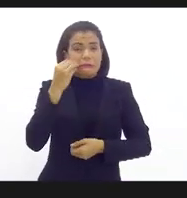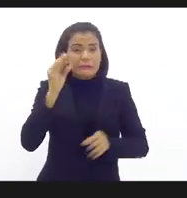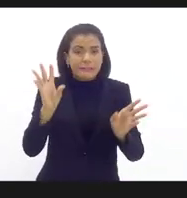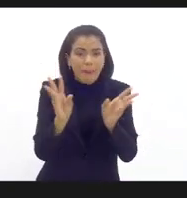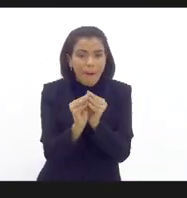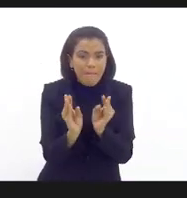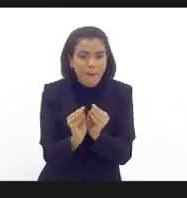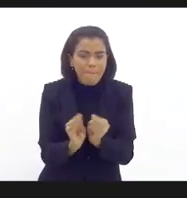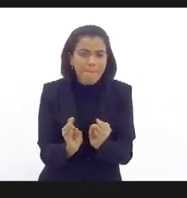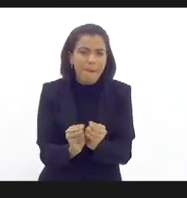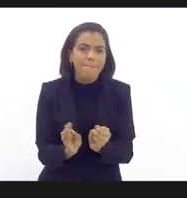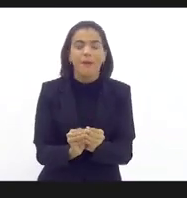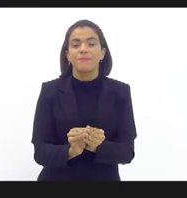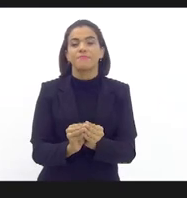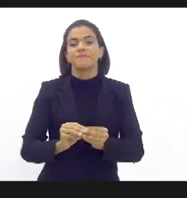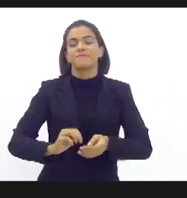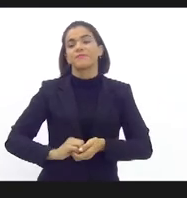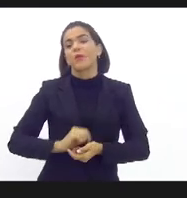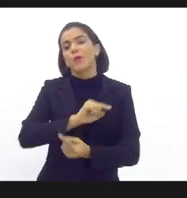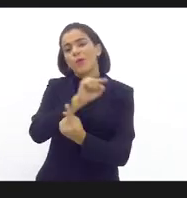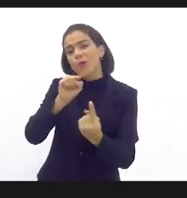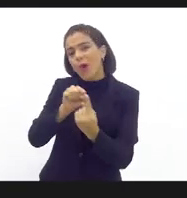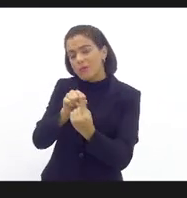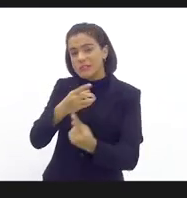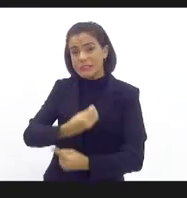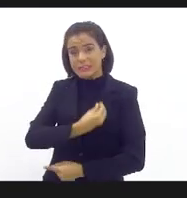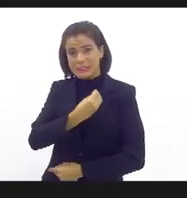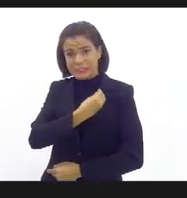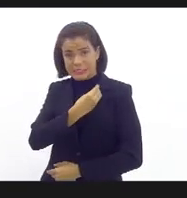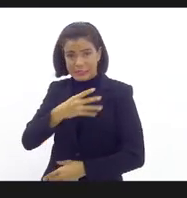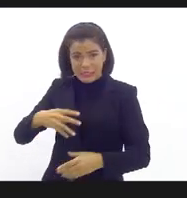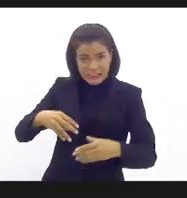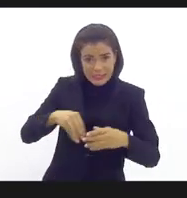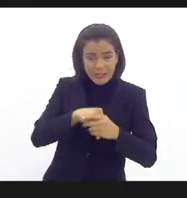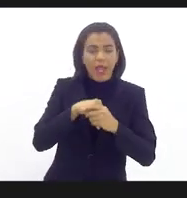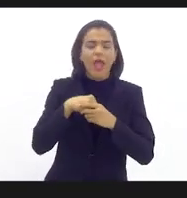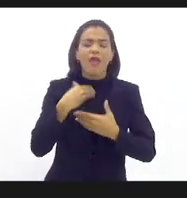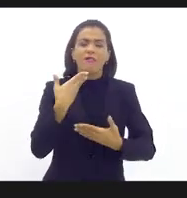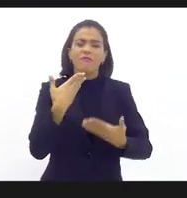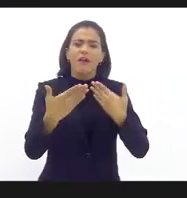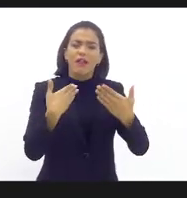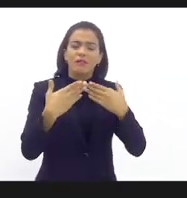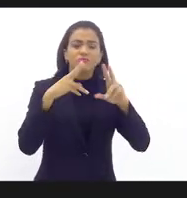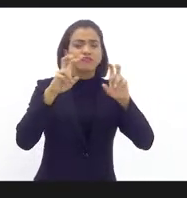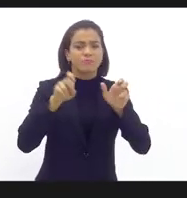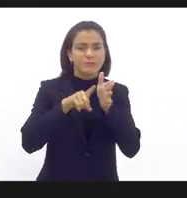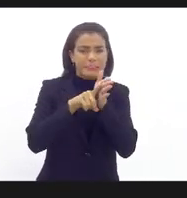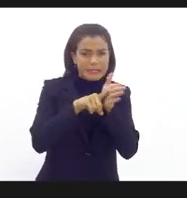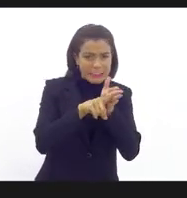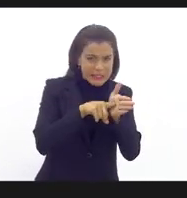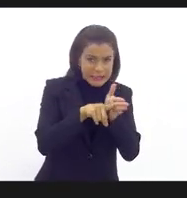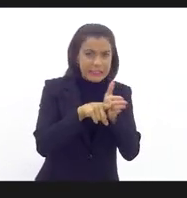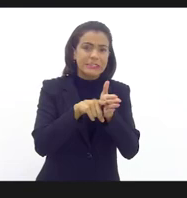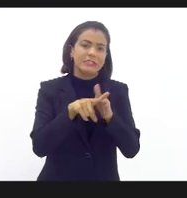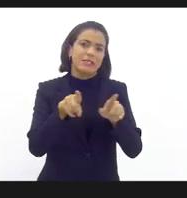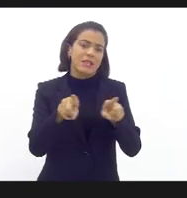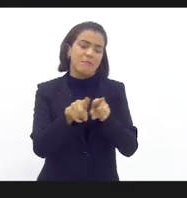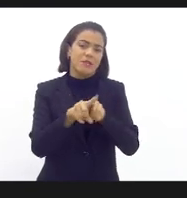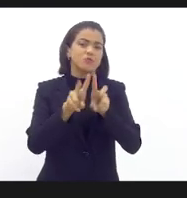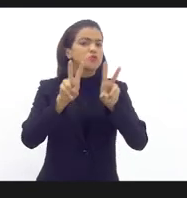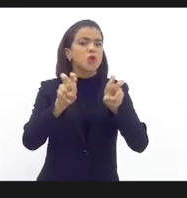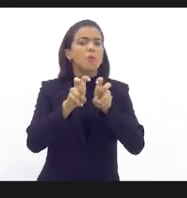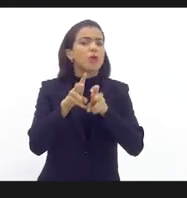sucinta. O objetivo da minha participação aqui é comentar um pouco da pesquisa e das nossas impressões a respeito